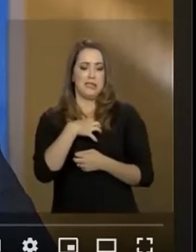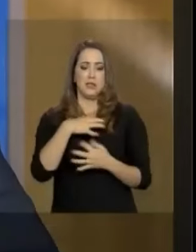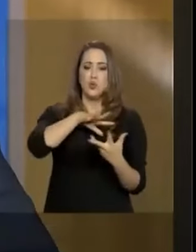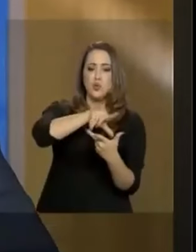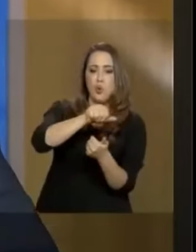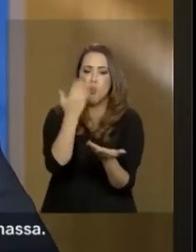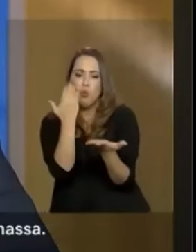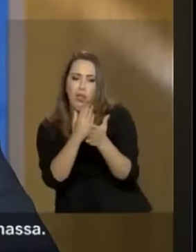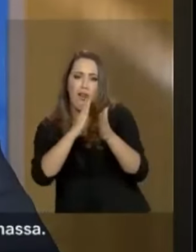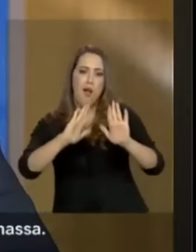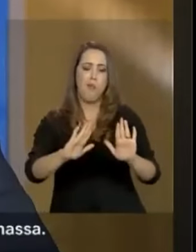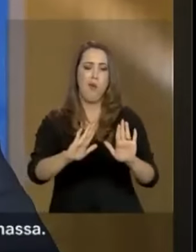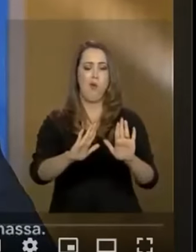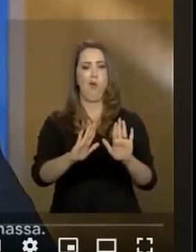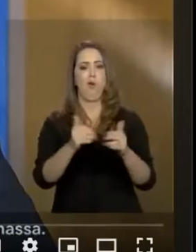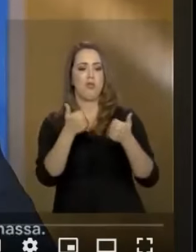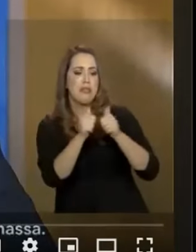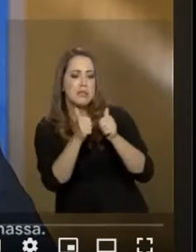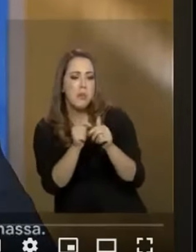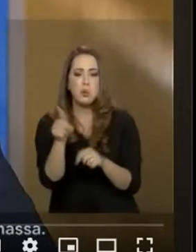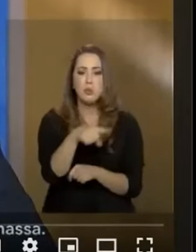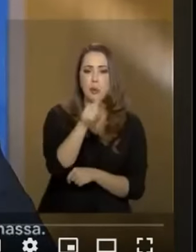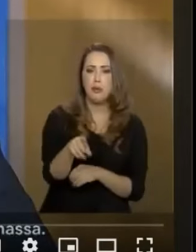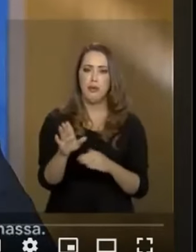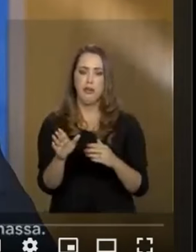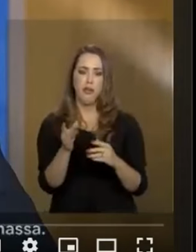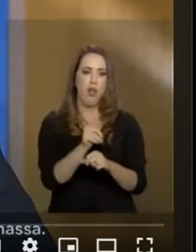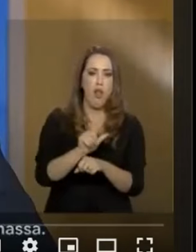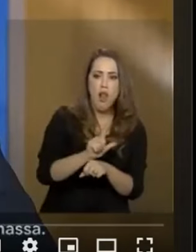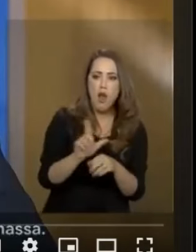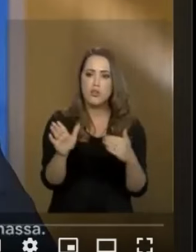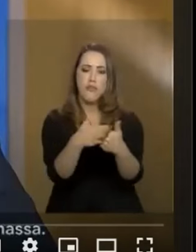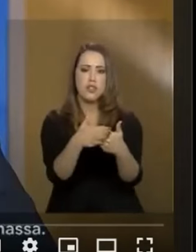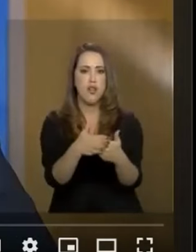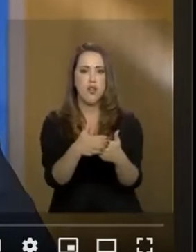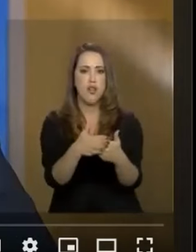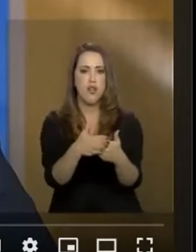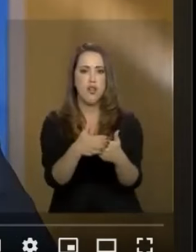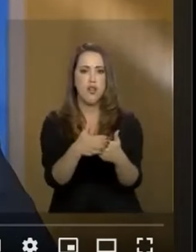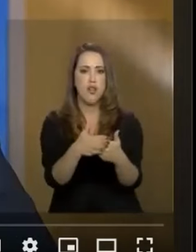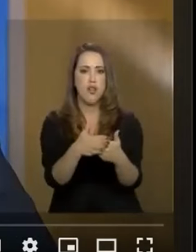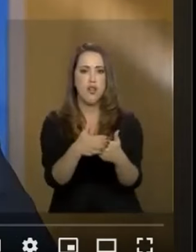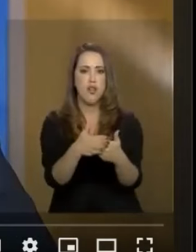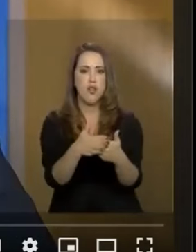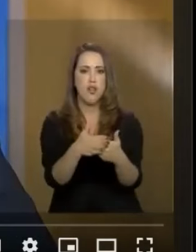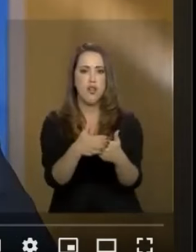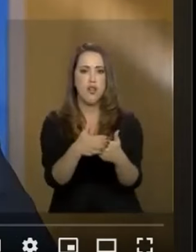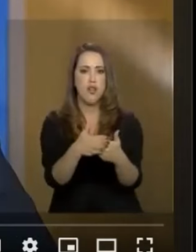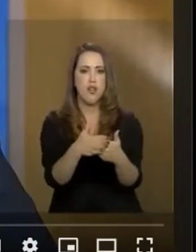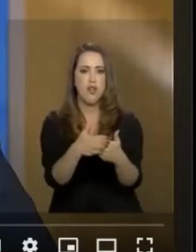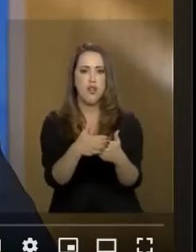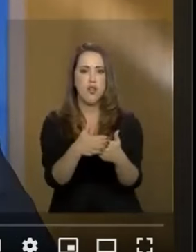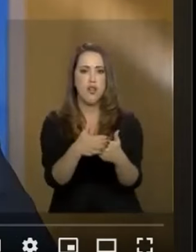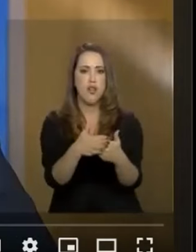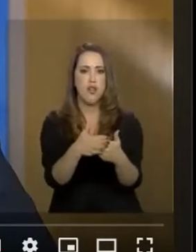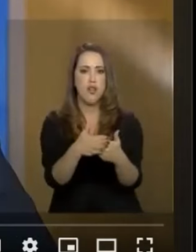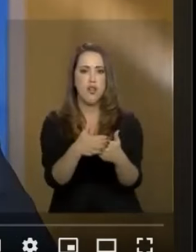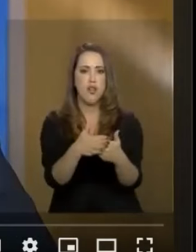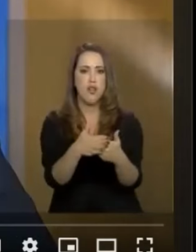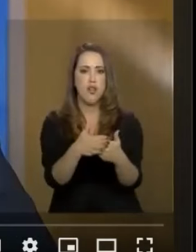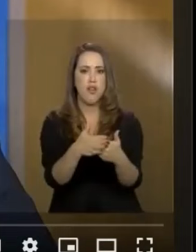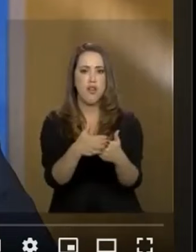de transportes, o fechamento de comércio e o confinamento em massa. vuelve a generarse esta